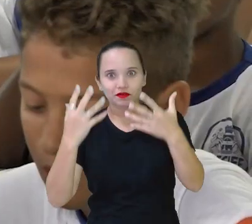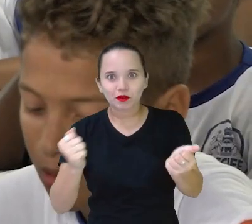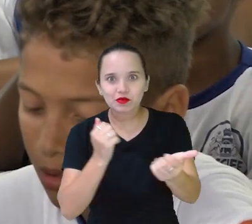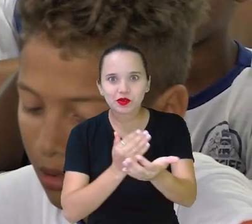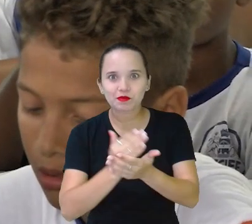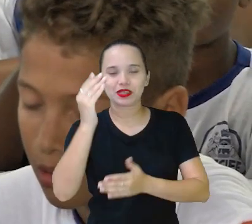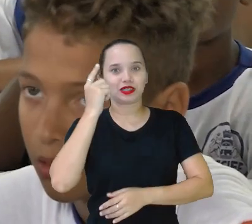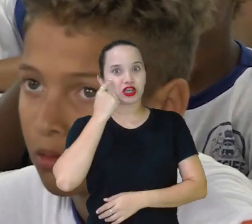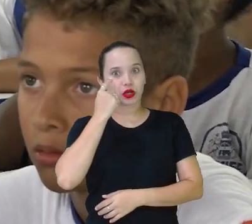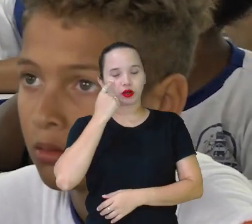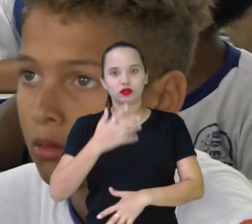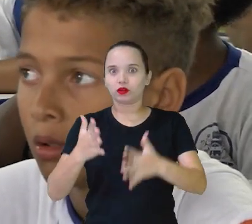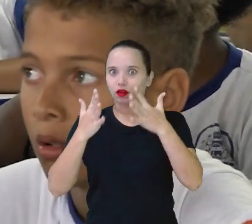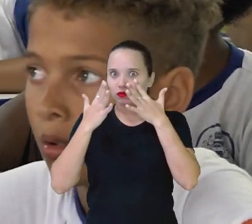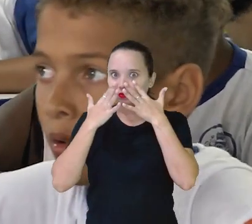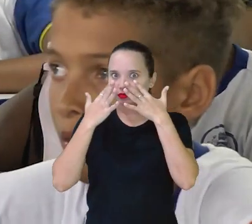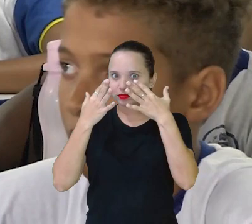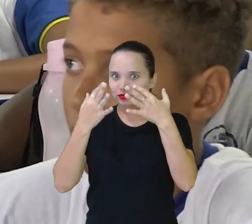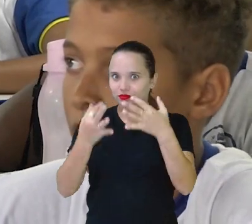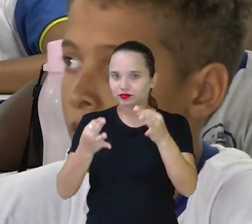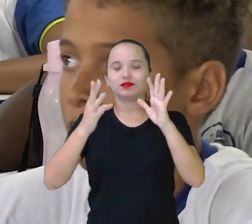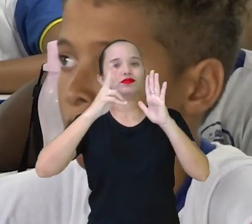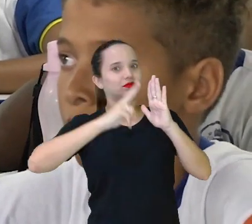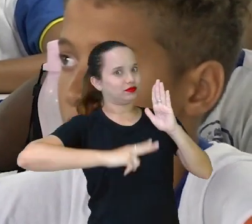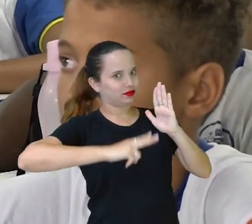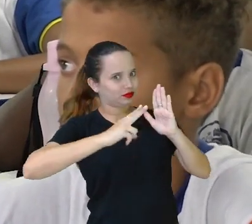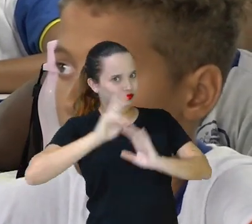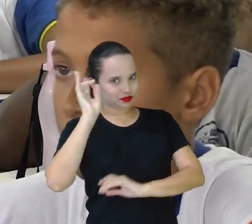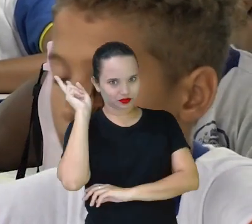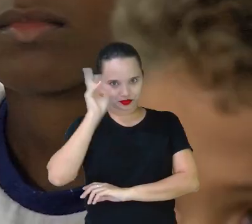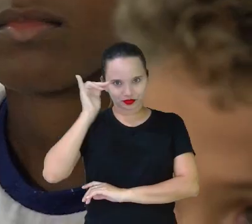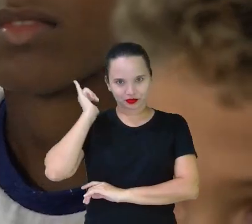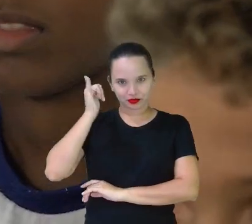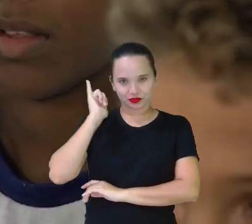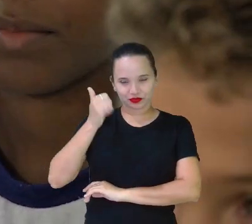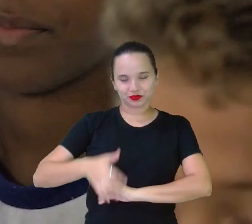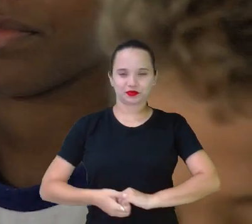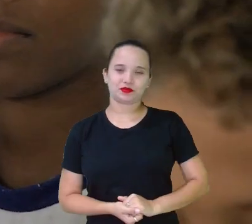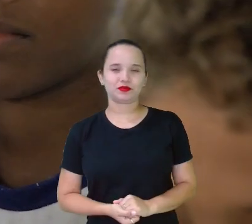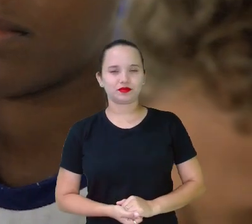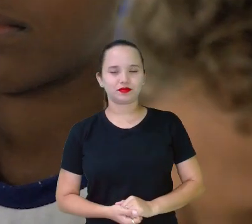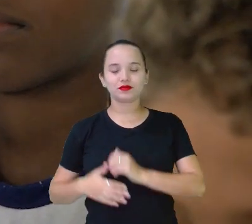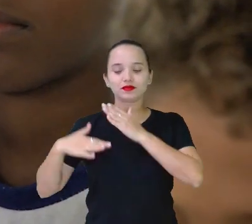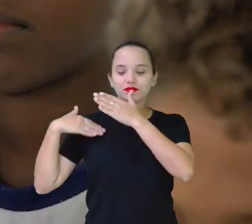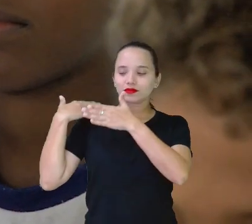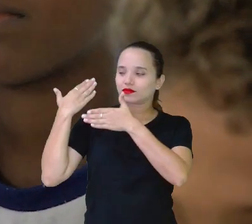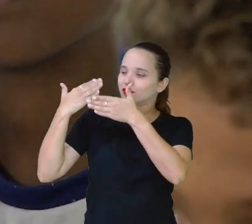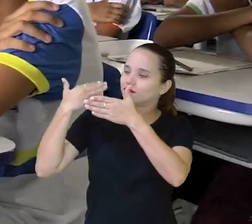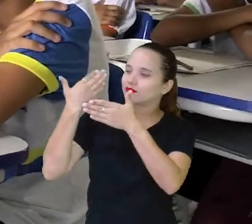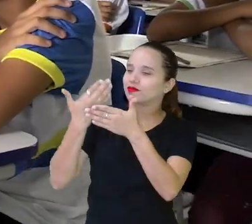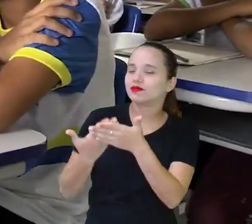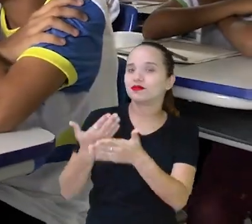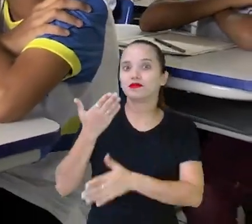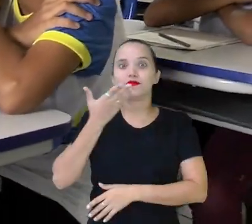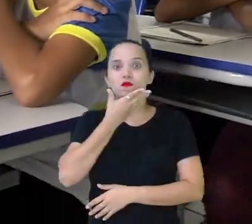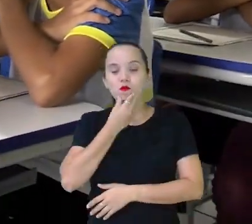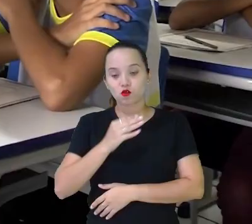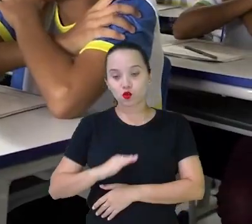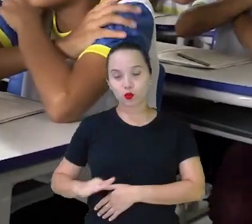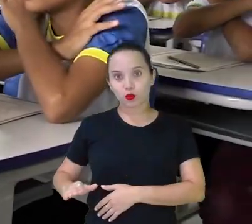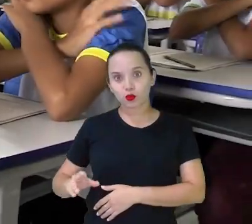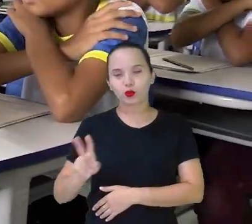Então, presta bastante atenção à história, tá certo? Era uma vez um garotinho chamado